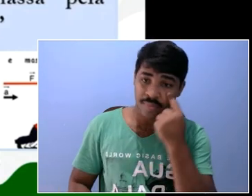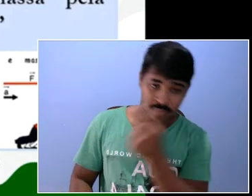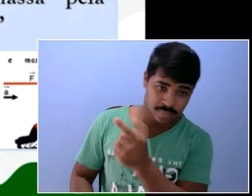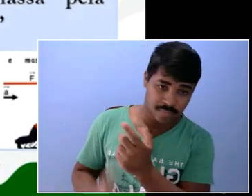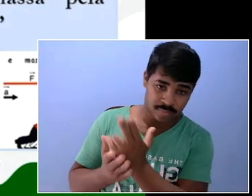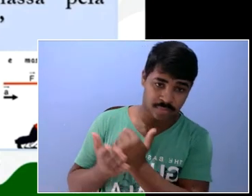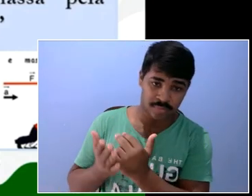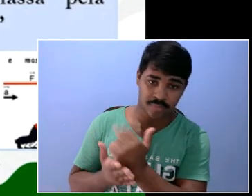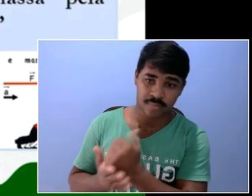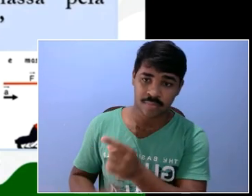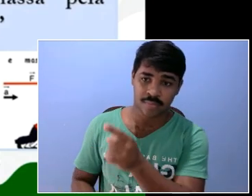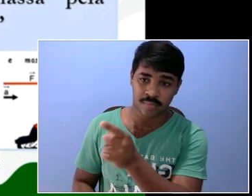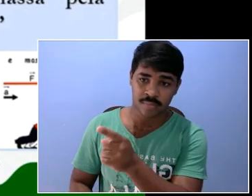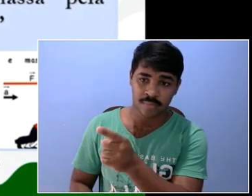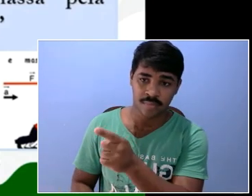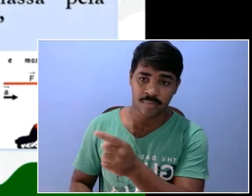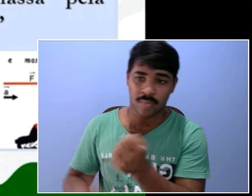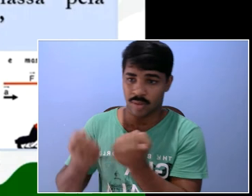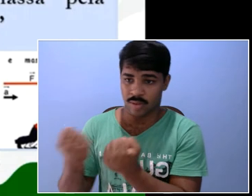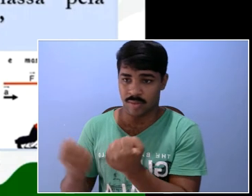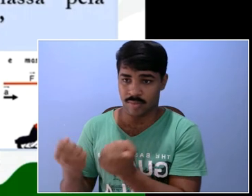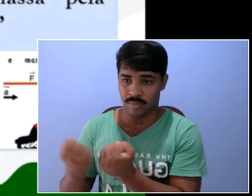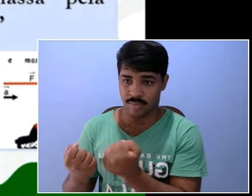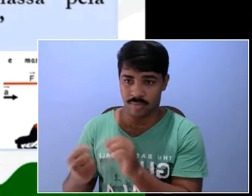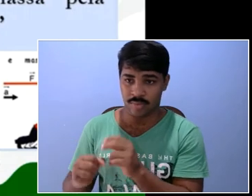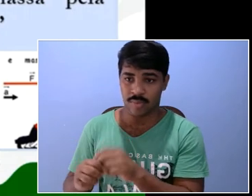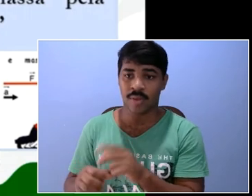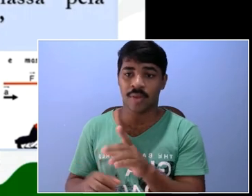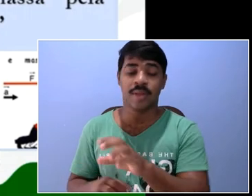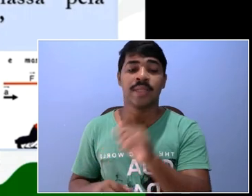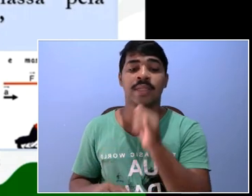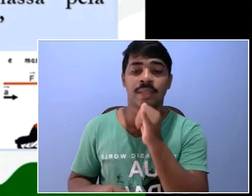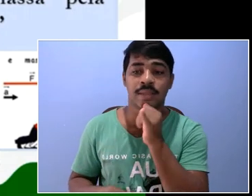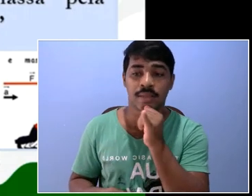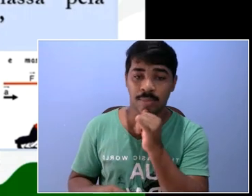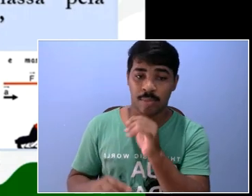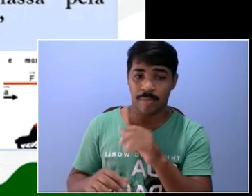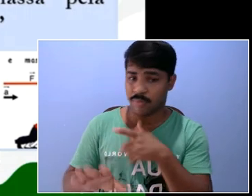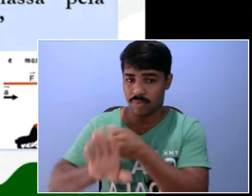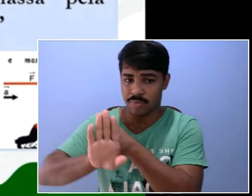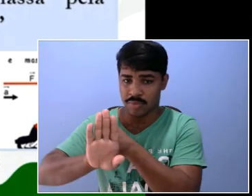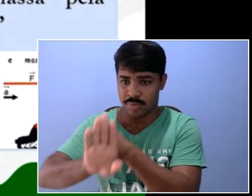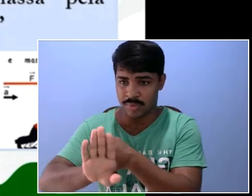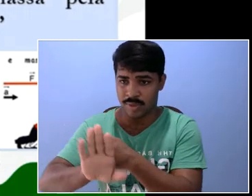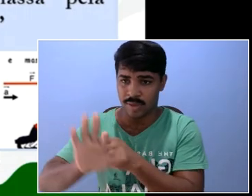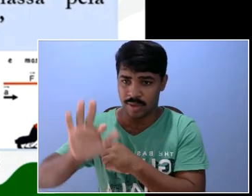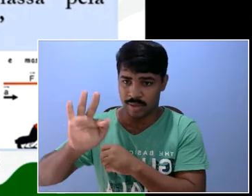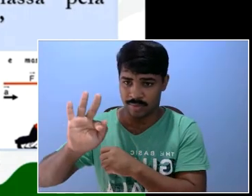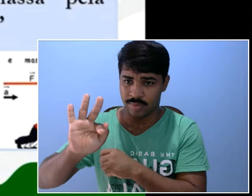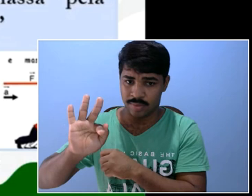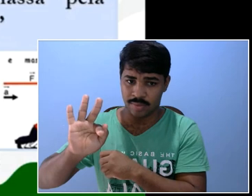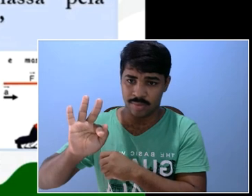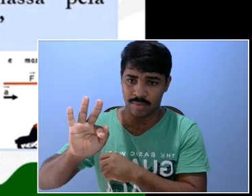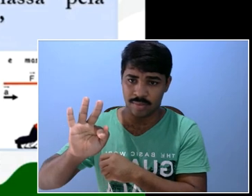força, é o mesmo carro. Se eu aplico uma força F, ele vai adquirir uma aceleração A. Agora, vamos supor que eu